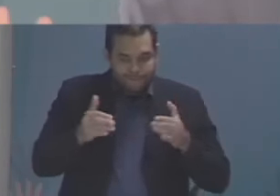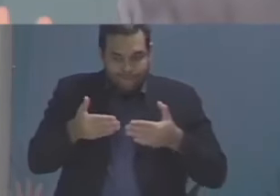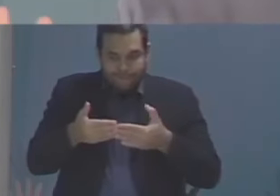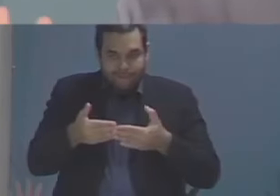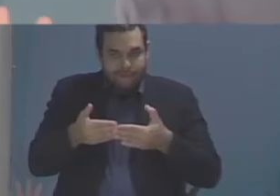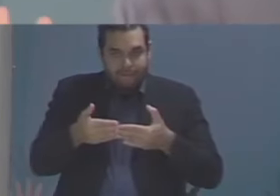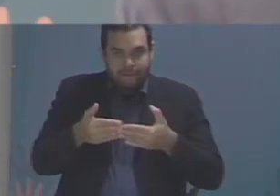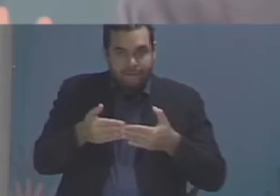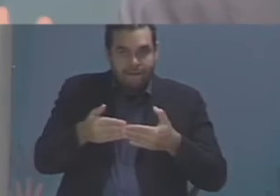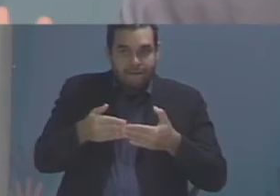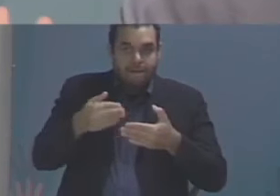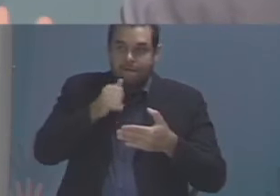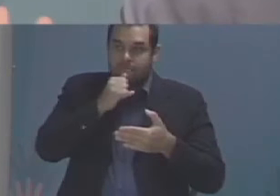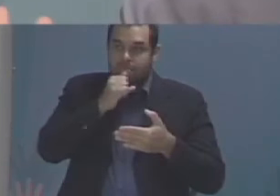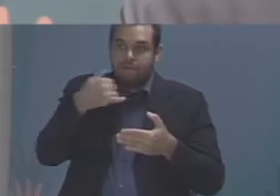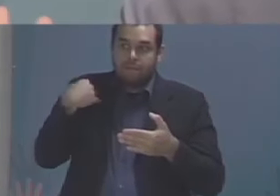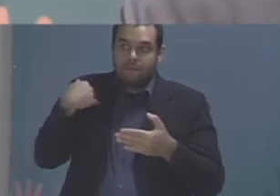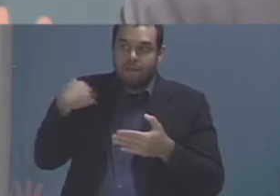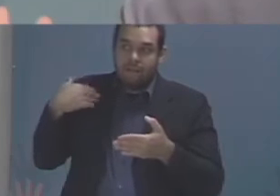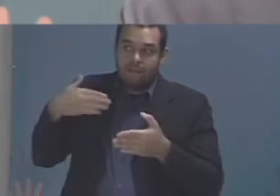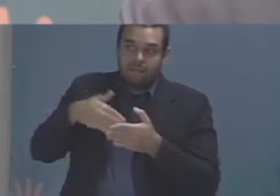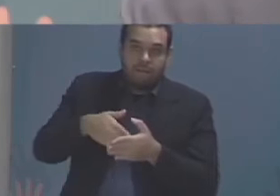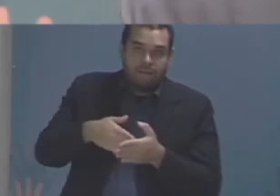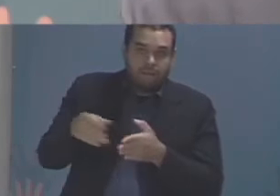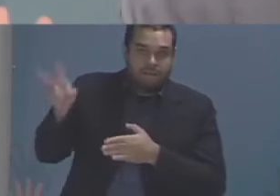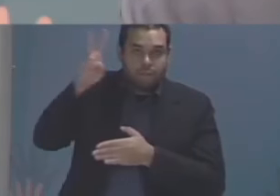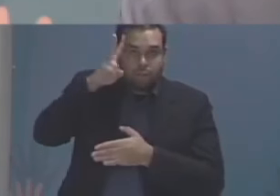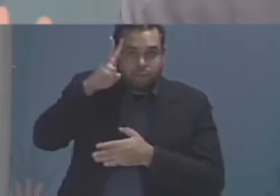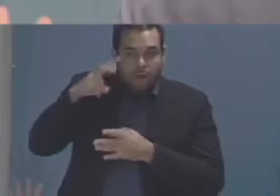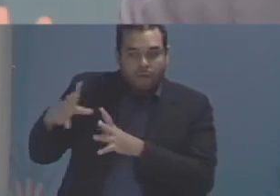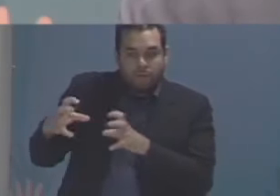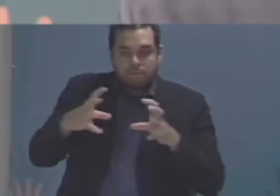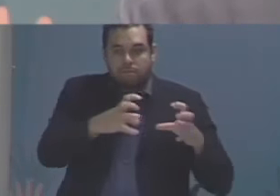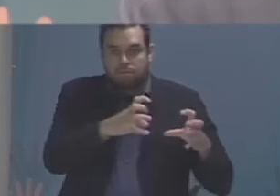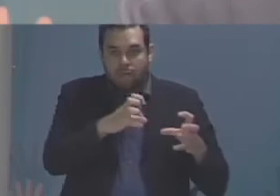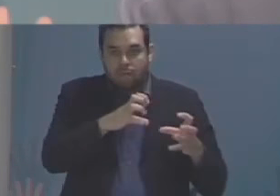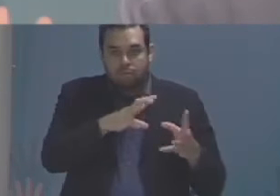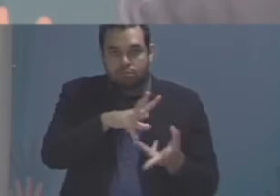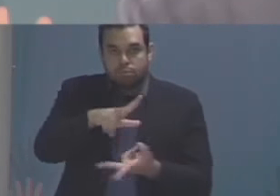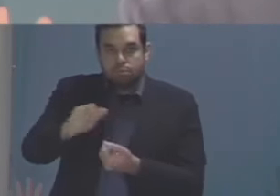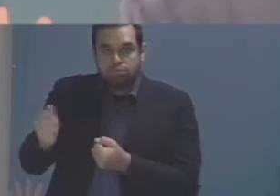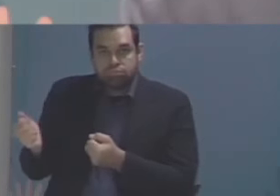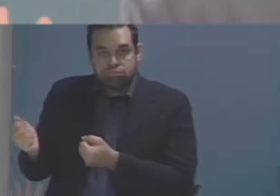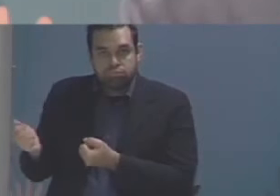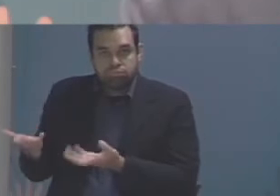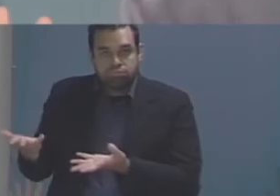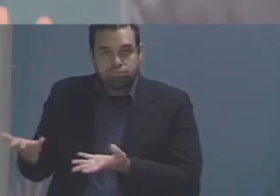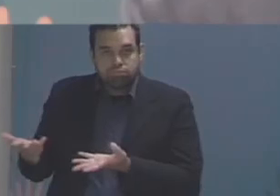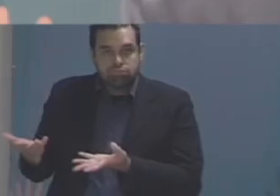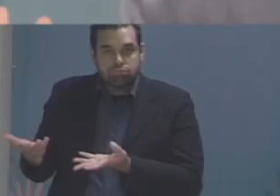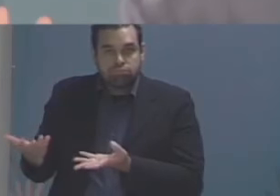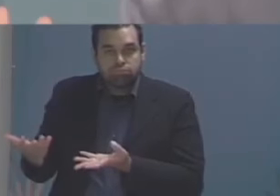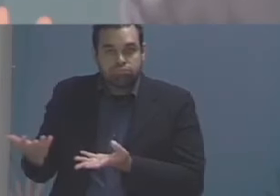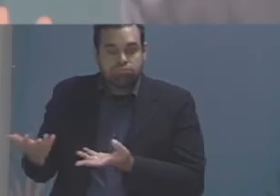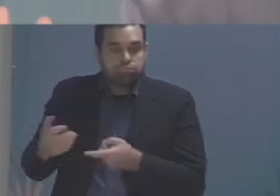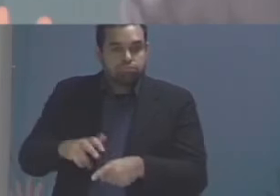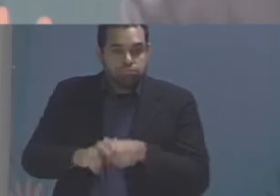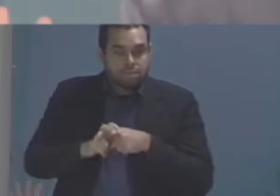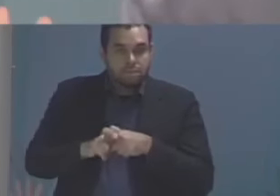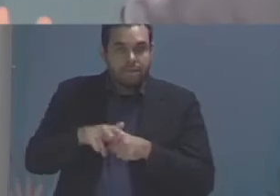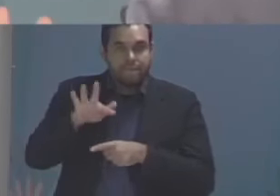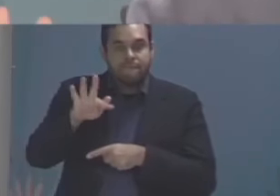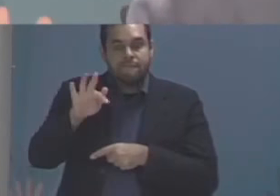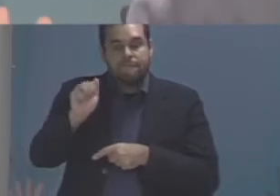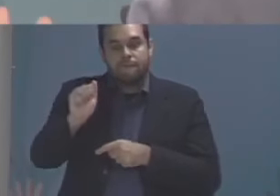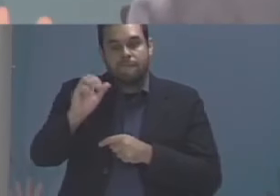que nos levou, por exemplo, a Segunda Guerra Mundial, onde o fascismo imperou nas questões